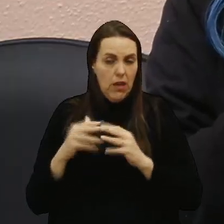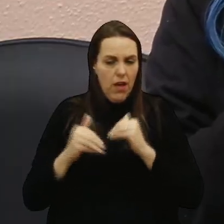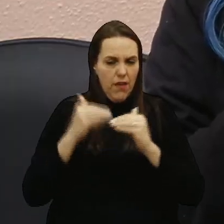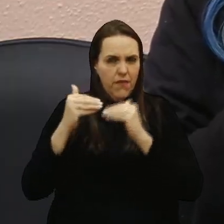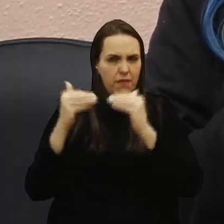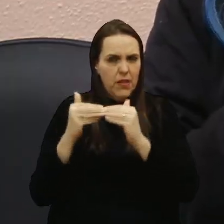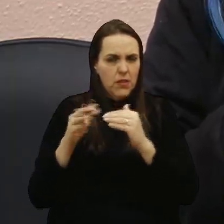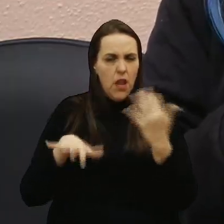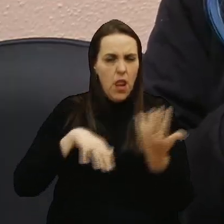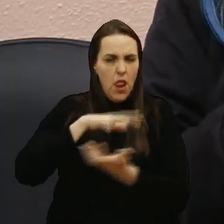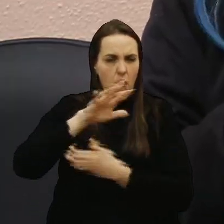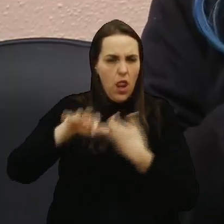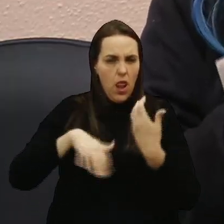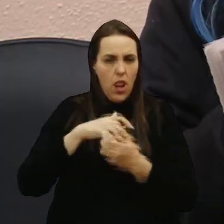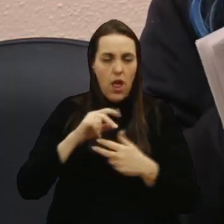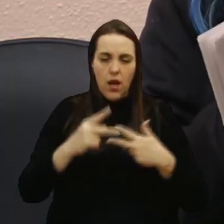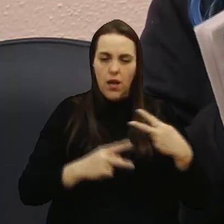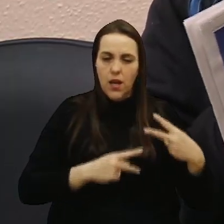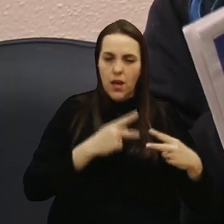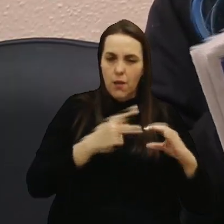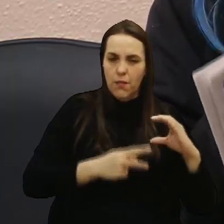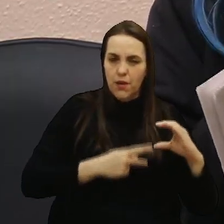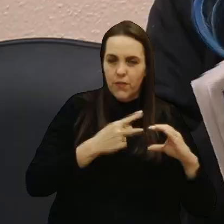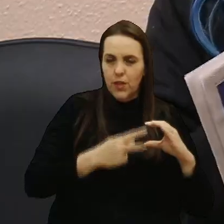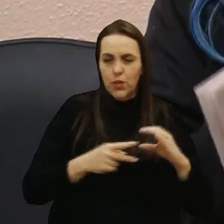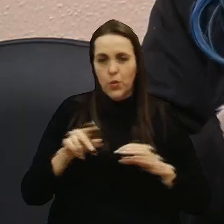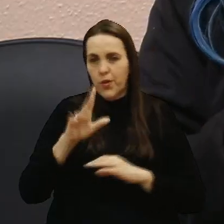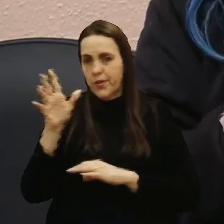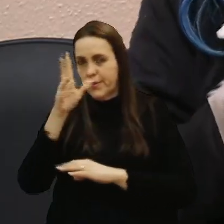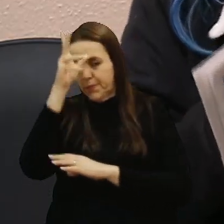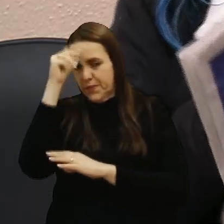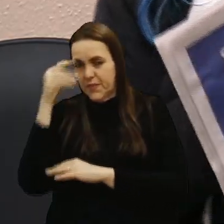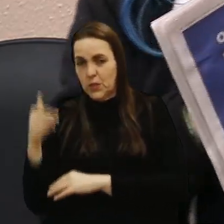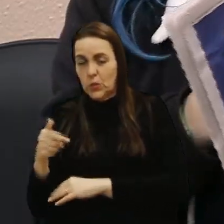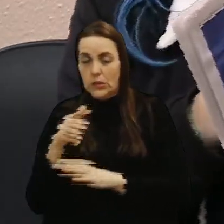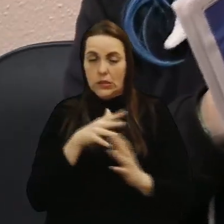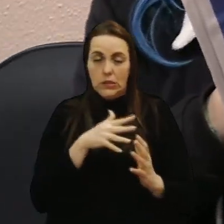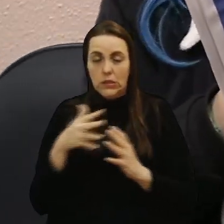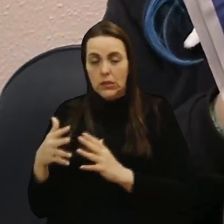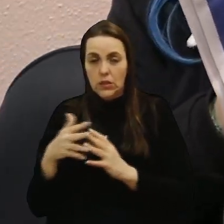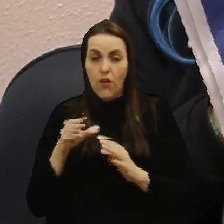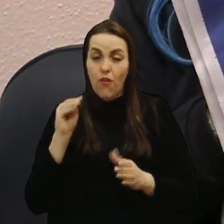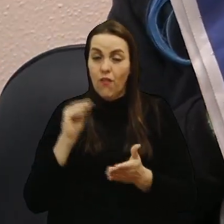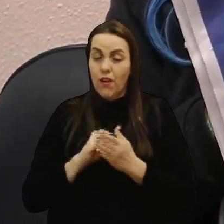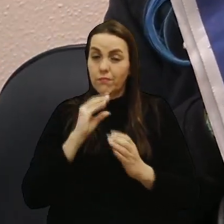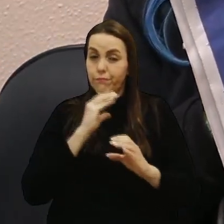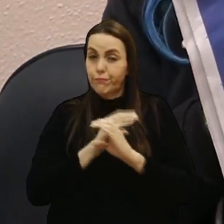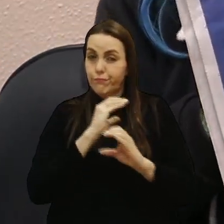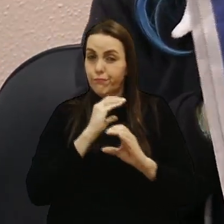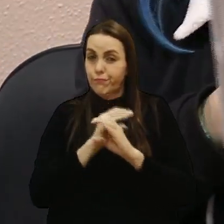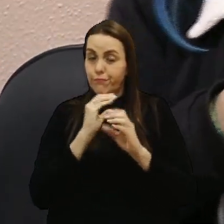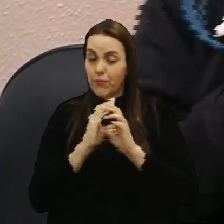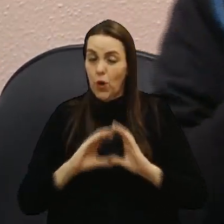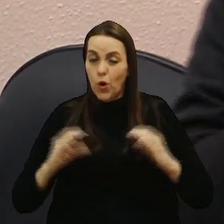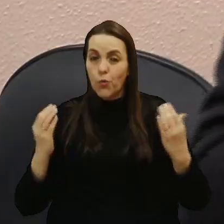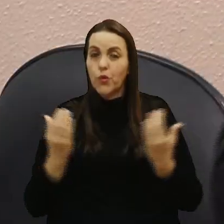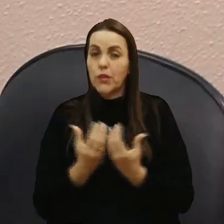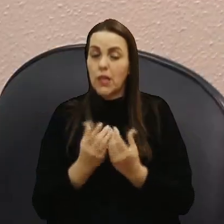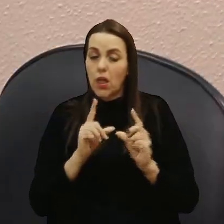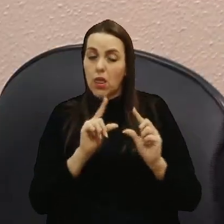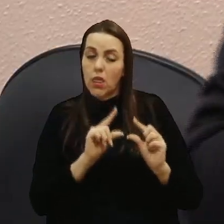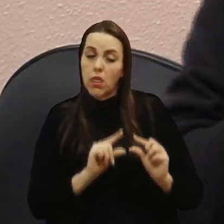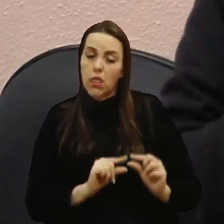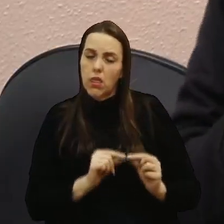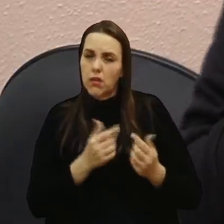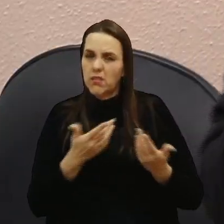a turbulências com o Legislativo e falhas de comunicação com a comunidade, prefeito Adiló de Domênico ameniza desgaste e cita evolução em